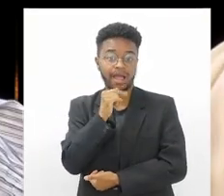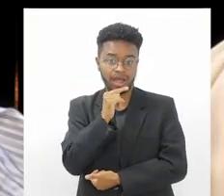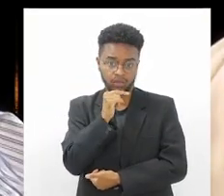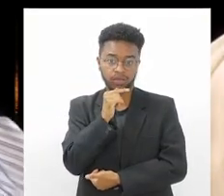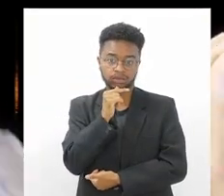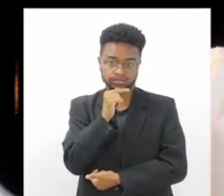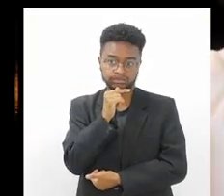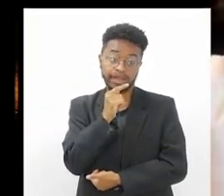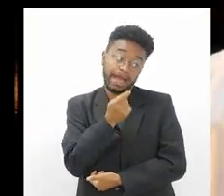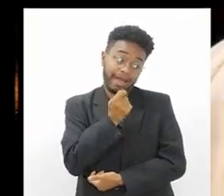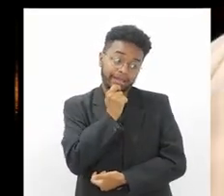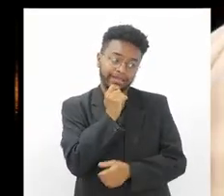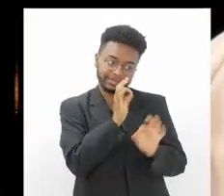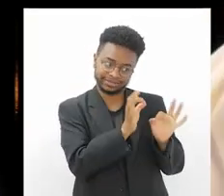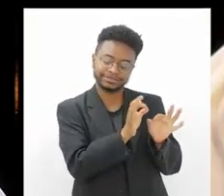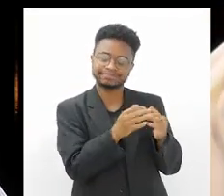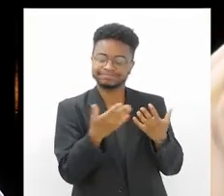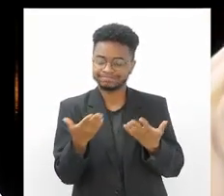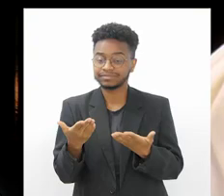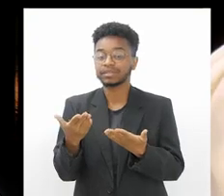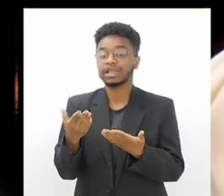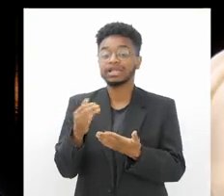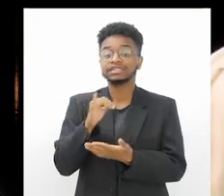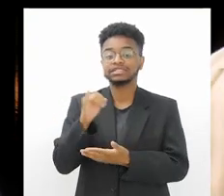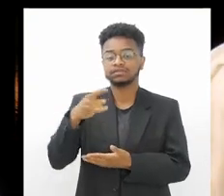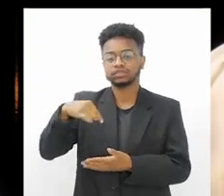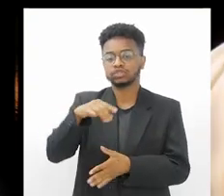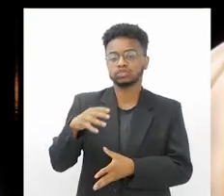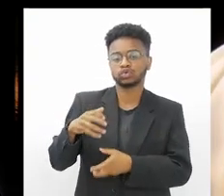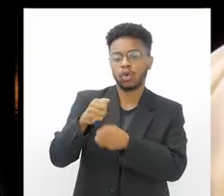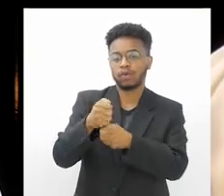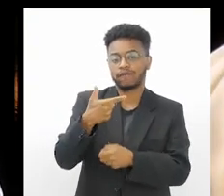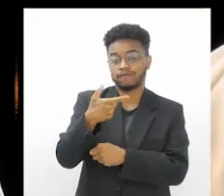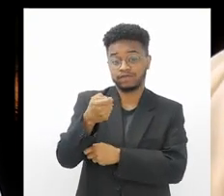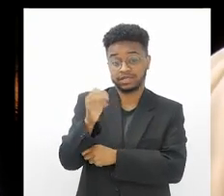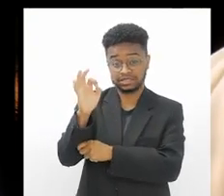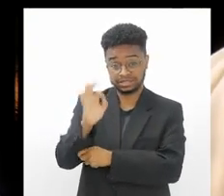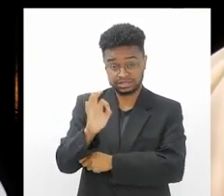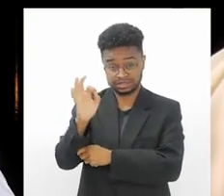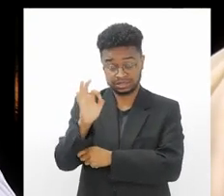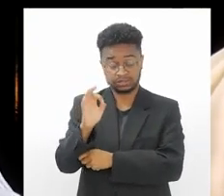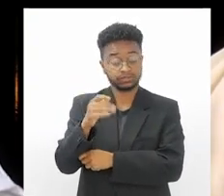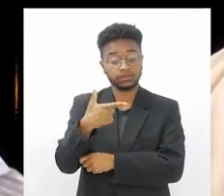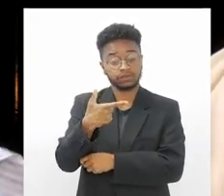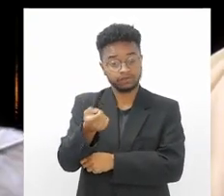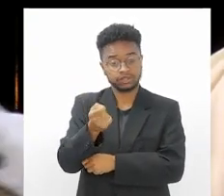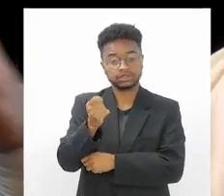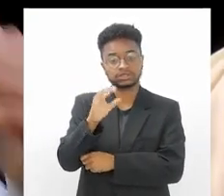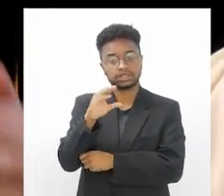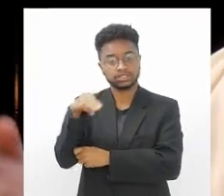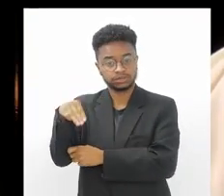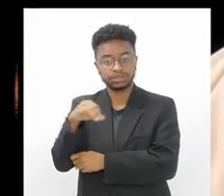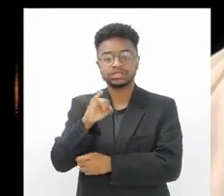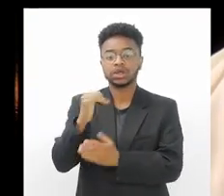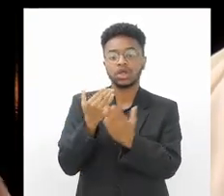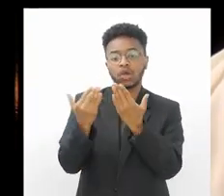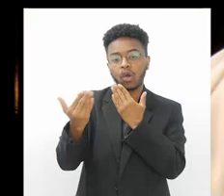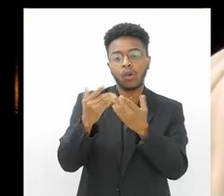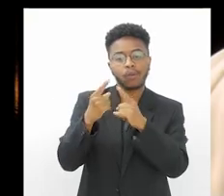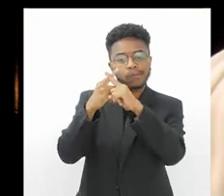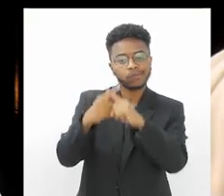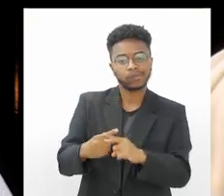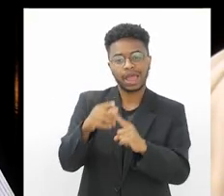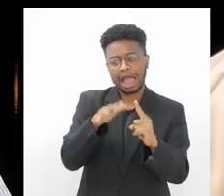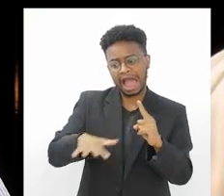a... ainda é. Então, quando você pega esses 20 centímetros e multiplica por toda a área que a gente tem a cobertura, né,